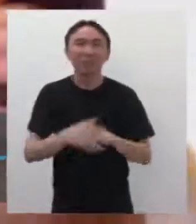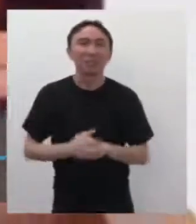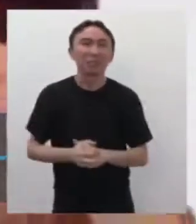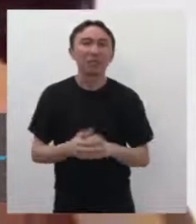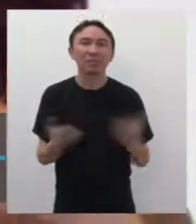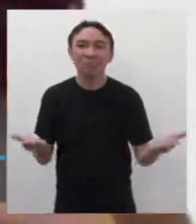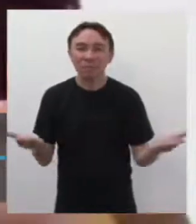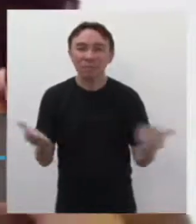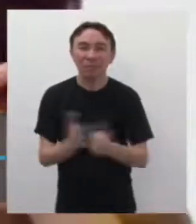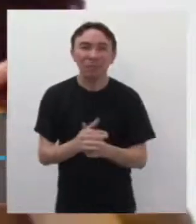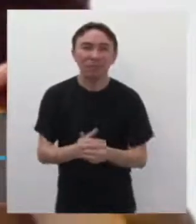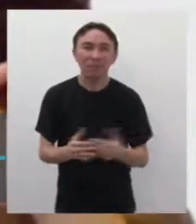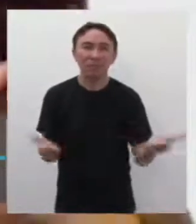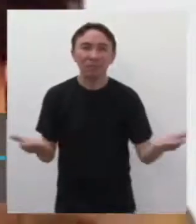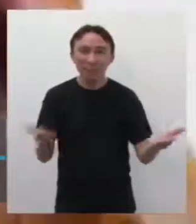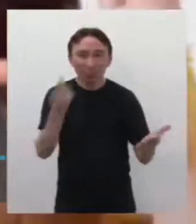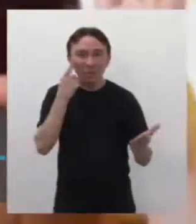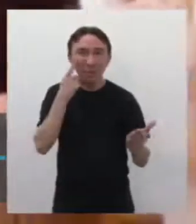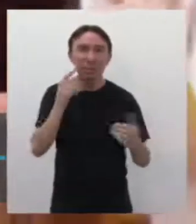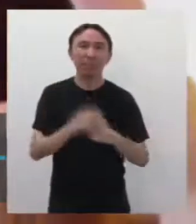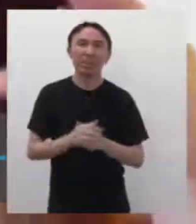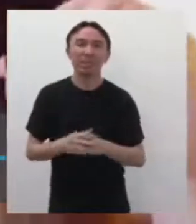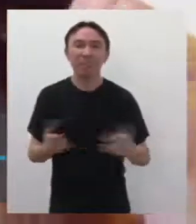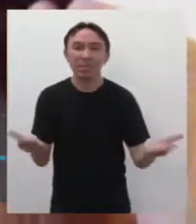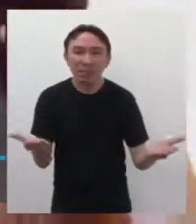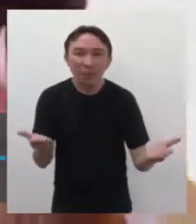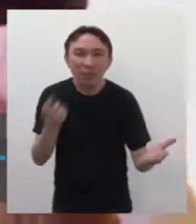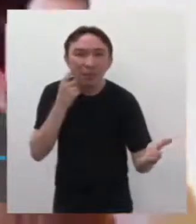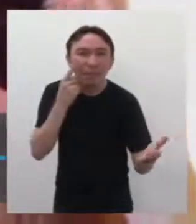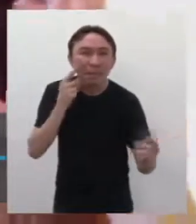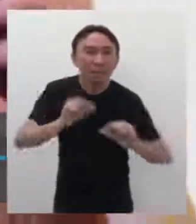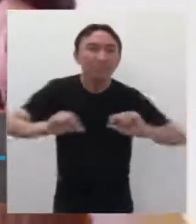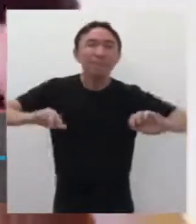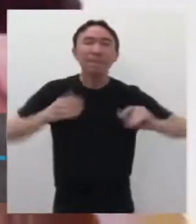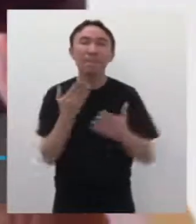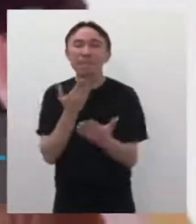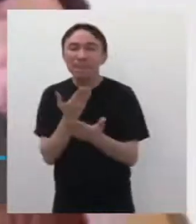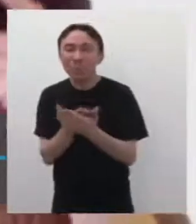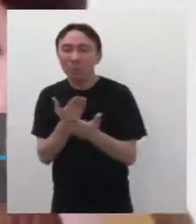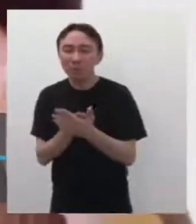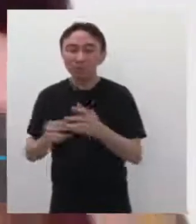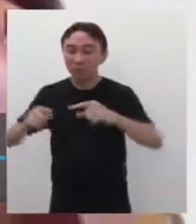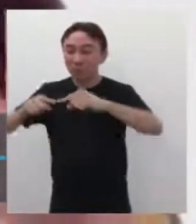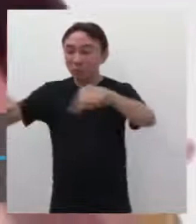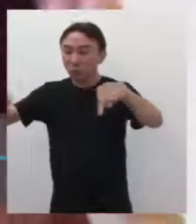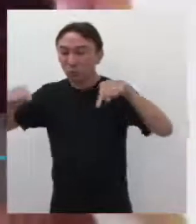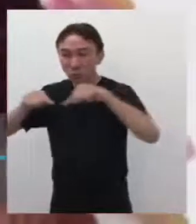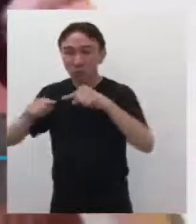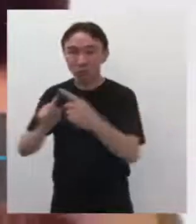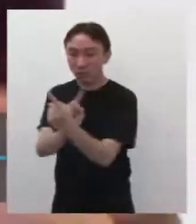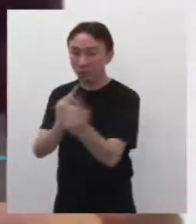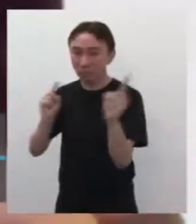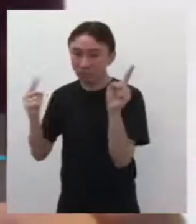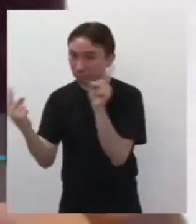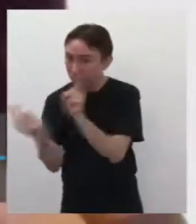E aí, qual é a ideia? A ideia, como é que seria uma aula de sala de aula invertida? Né? Tanto